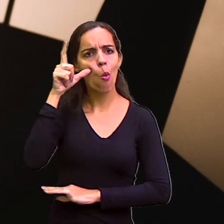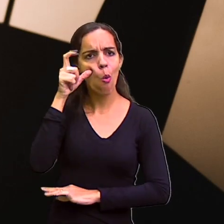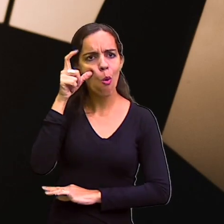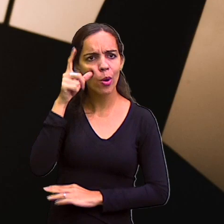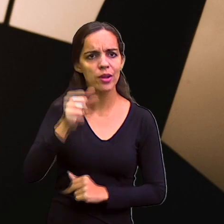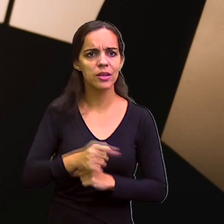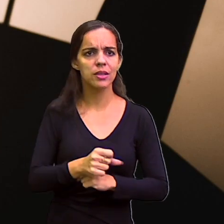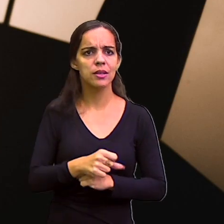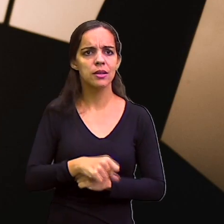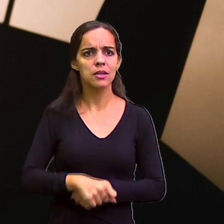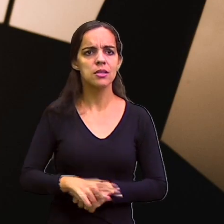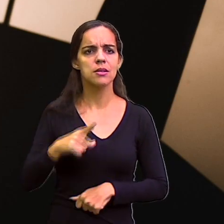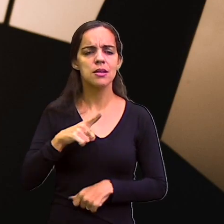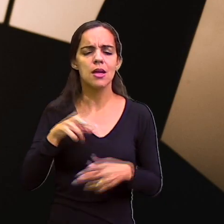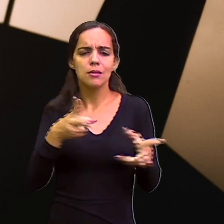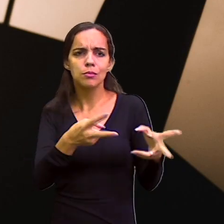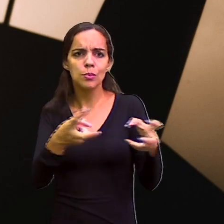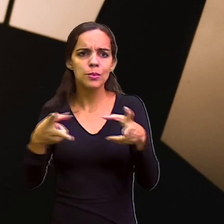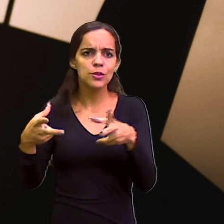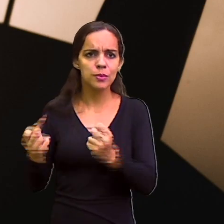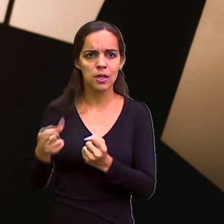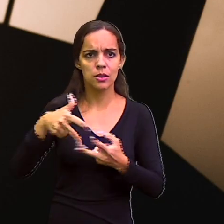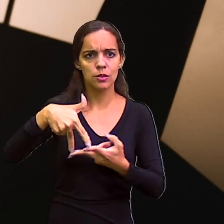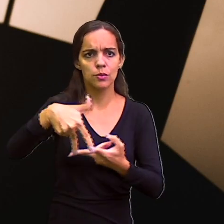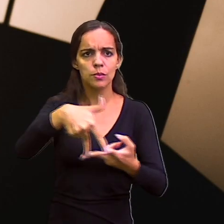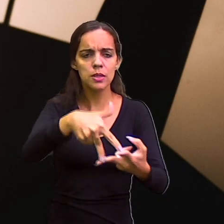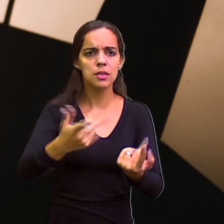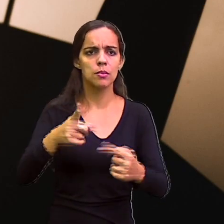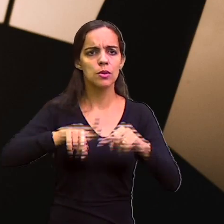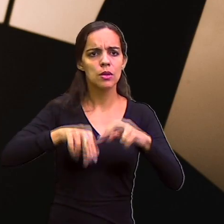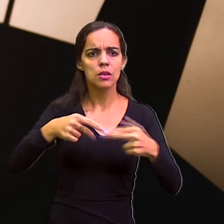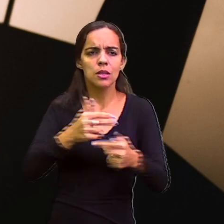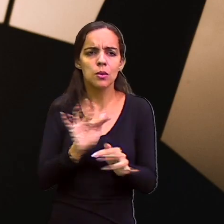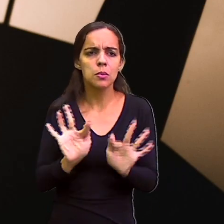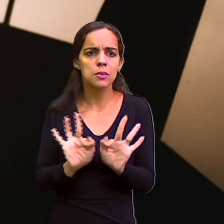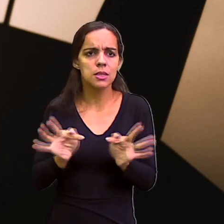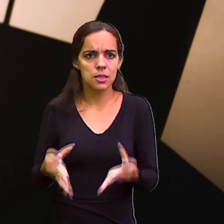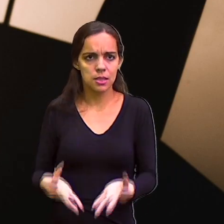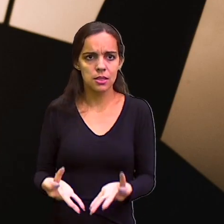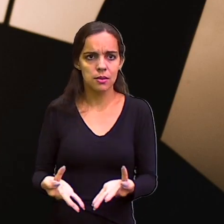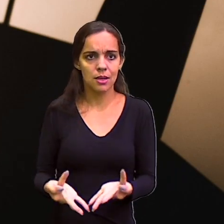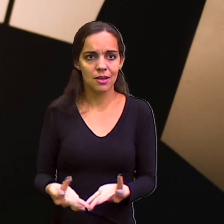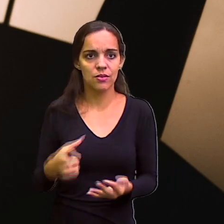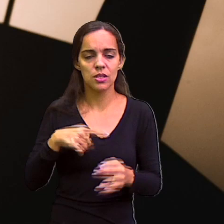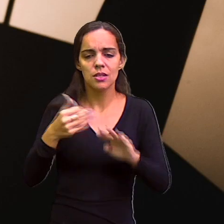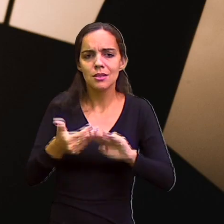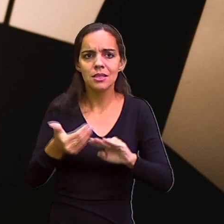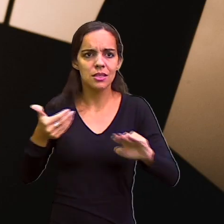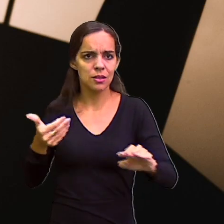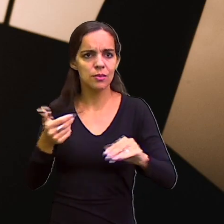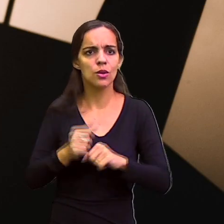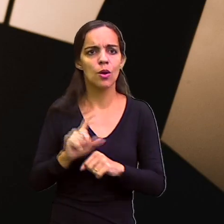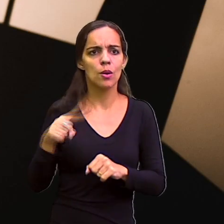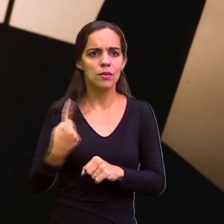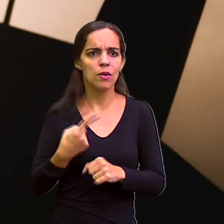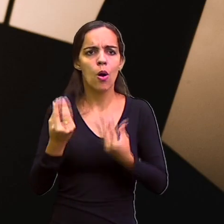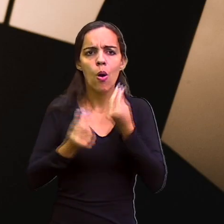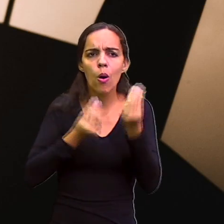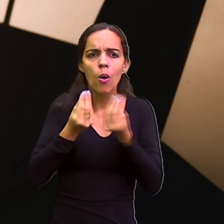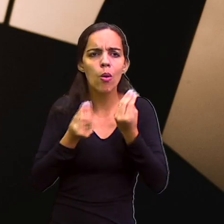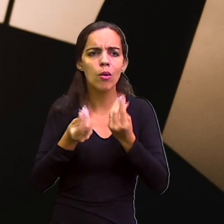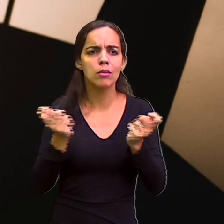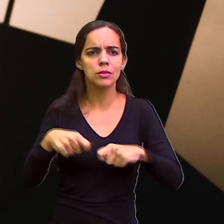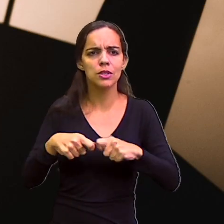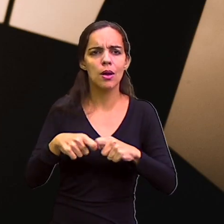no intuito de perceber a sombra de um elemento tão comum e inseparável do corpo como uma forma